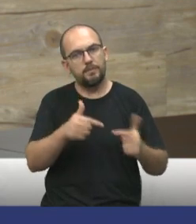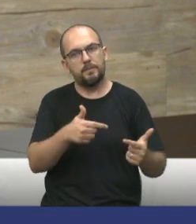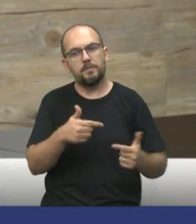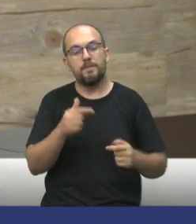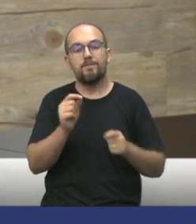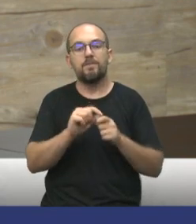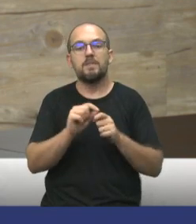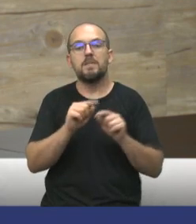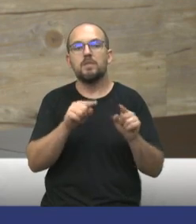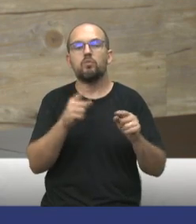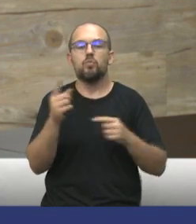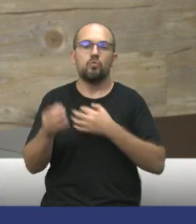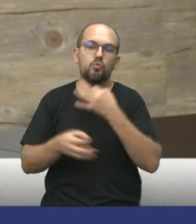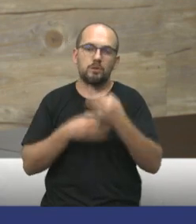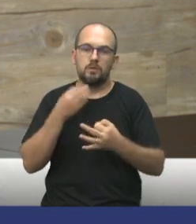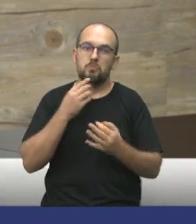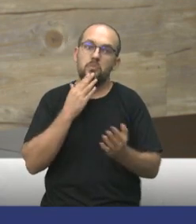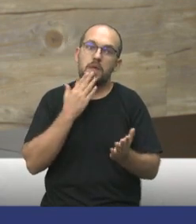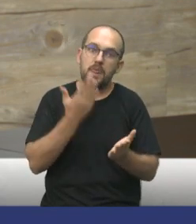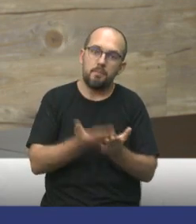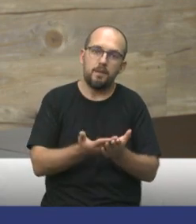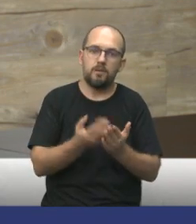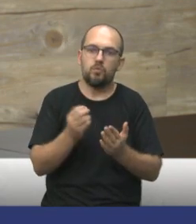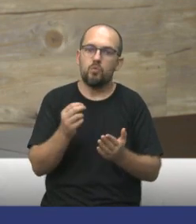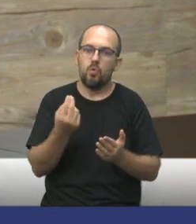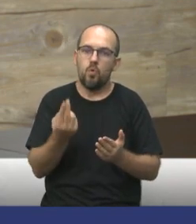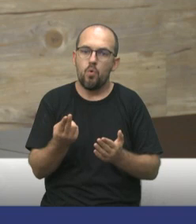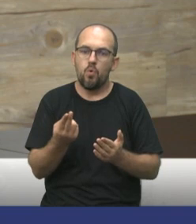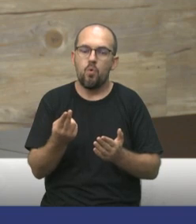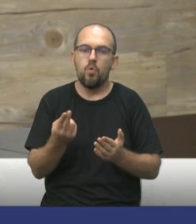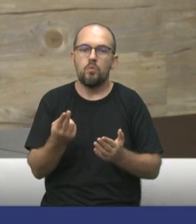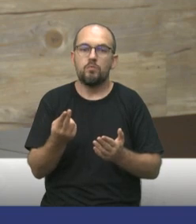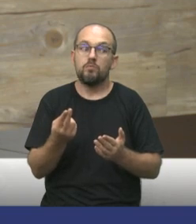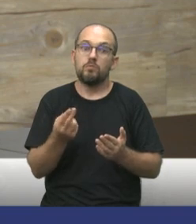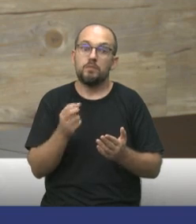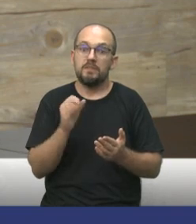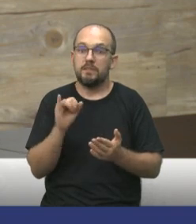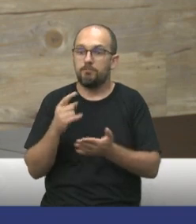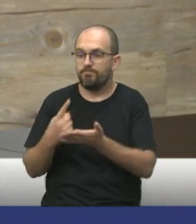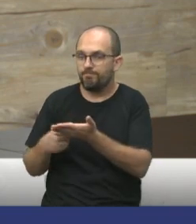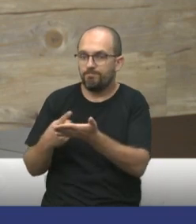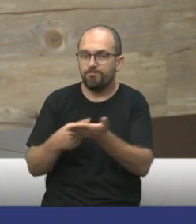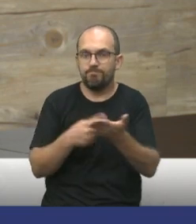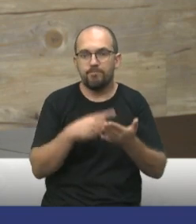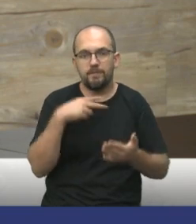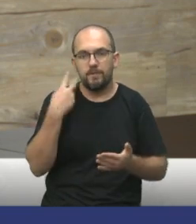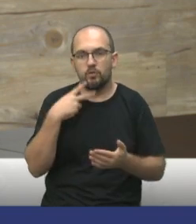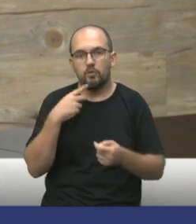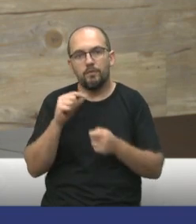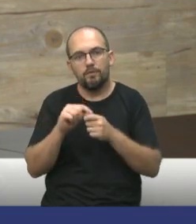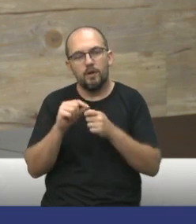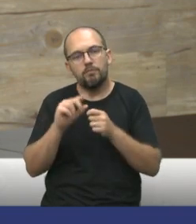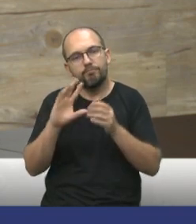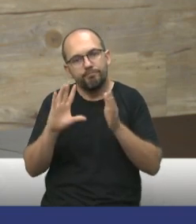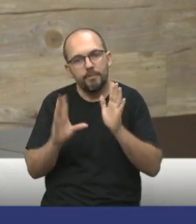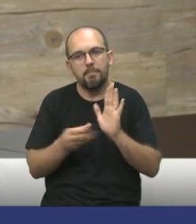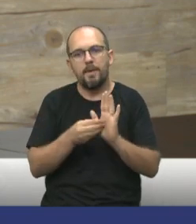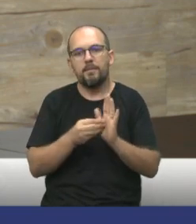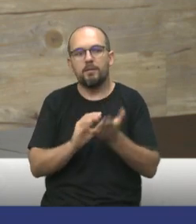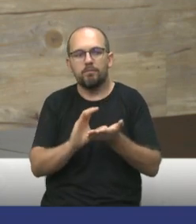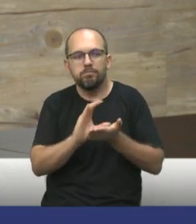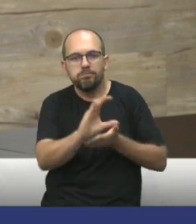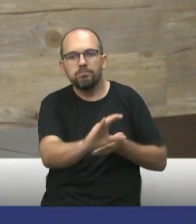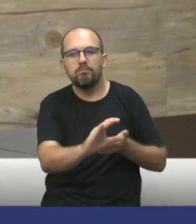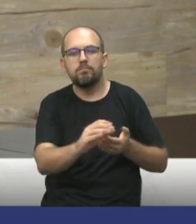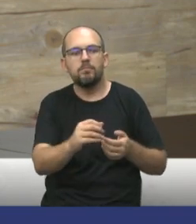fazendo isso como sugestão, requerimento, talvez até, né, se juntando entre os vereadores, fazendo algum tipo de emenda para